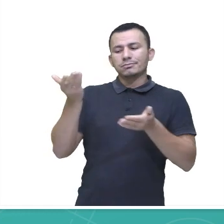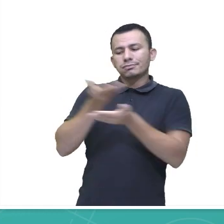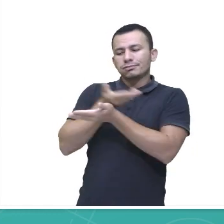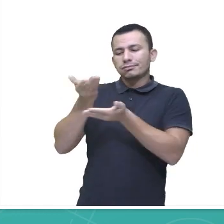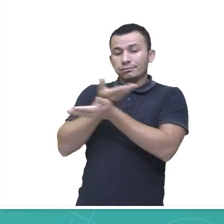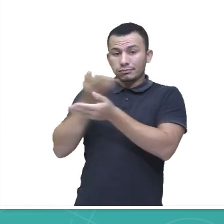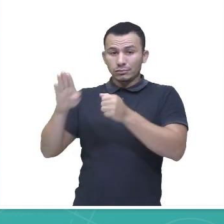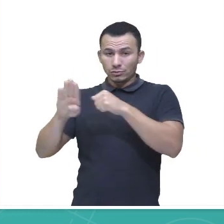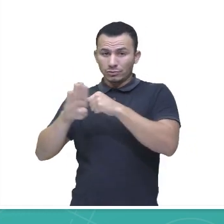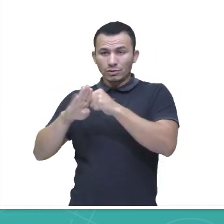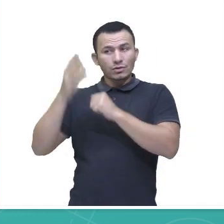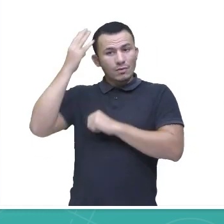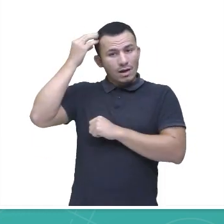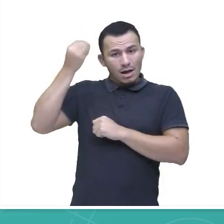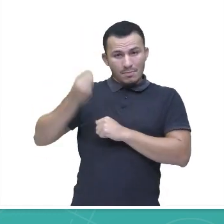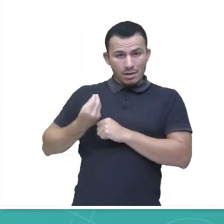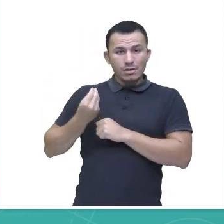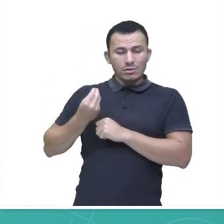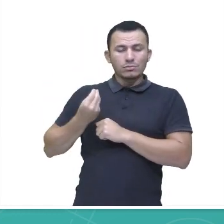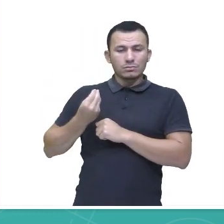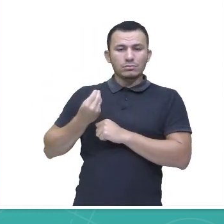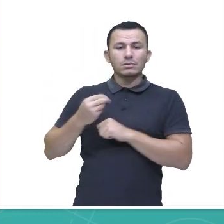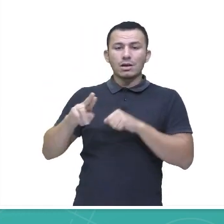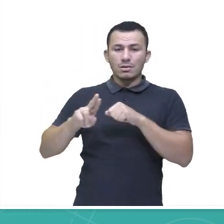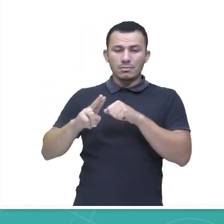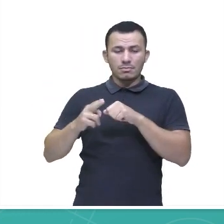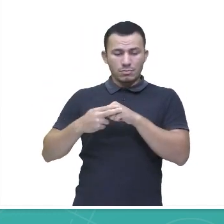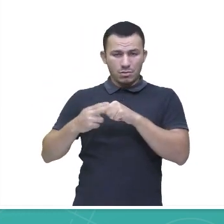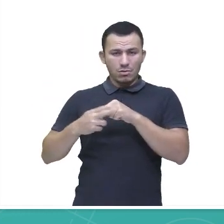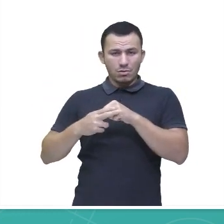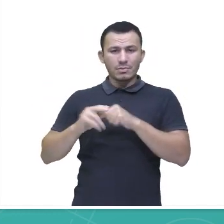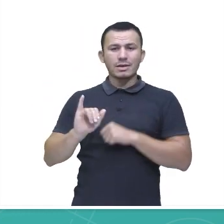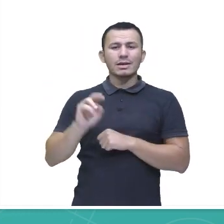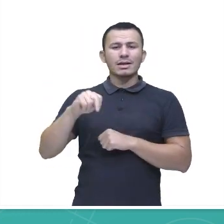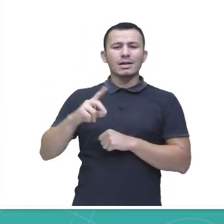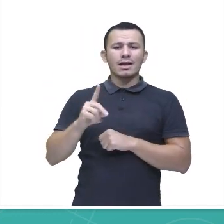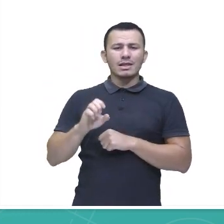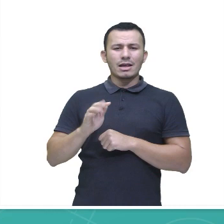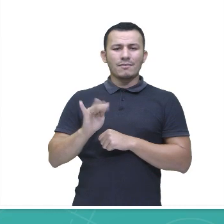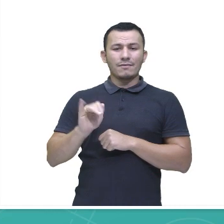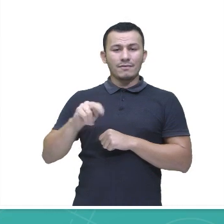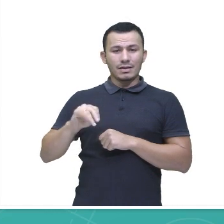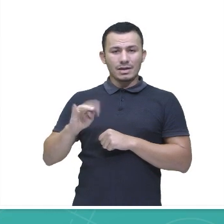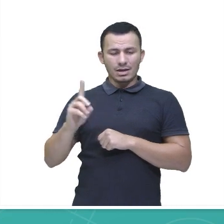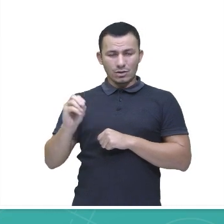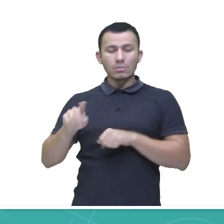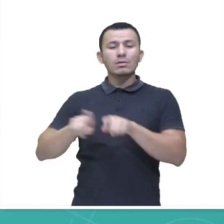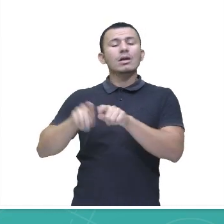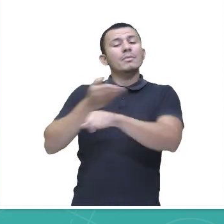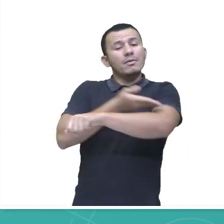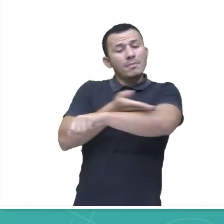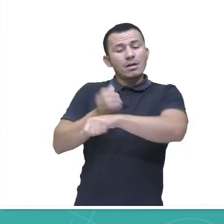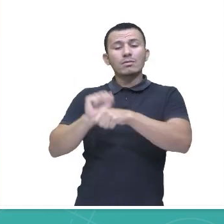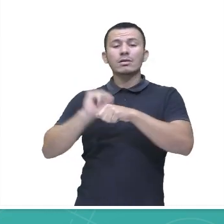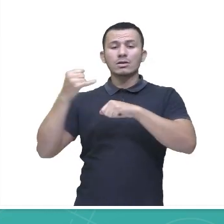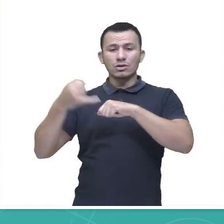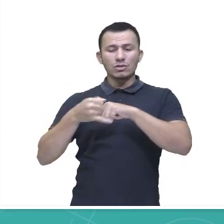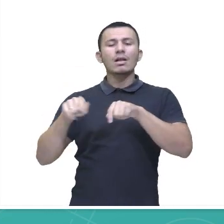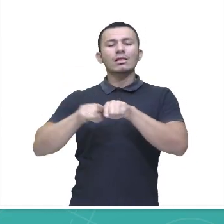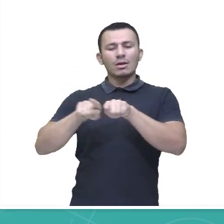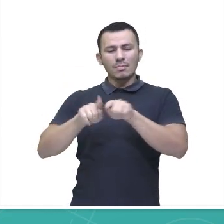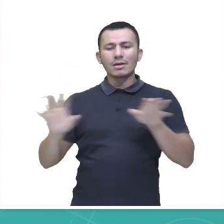substantivo cabelos, que é o pronome definido, e brancos adjetivo também se relaciona ao